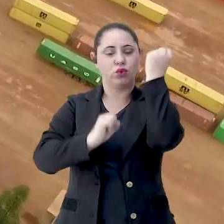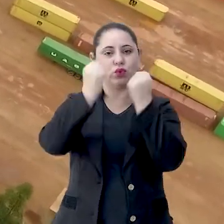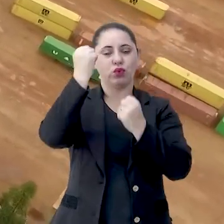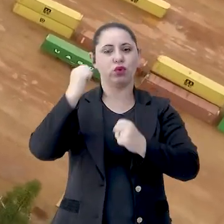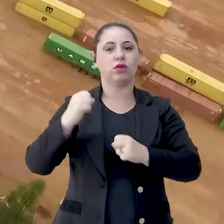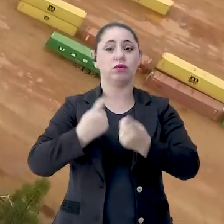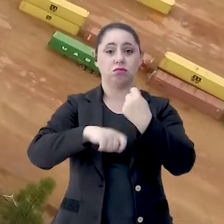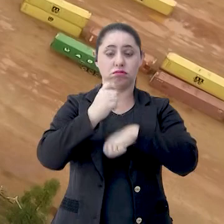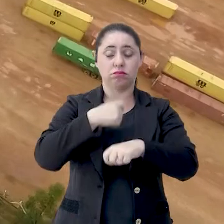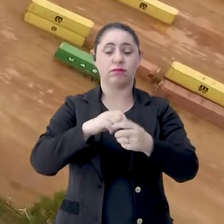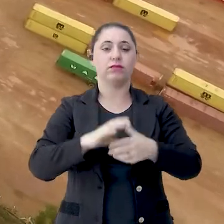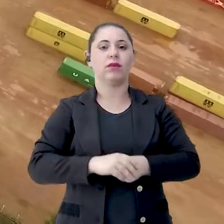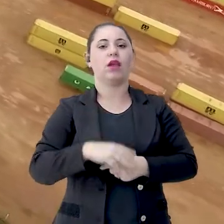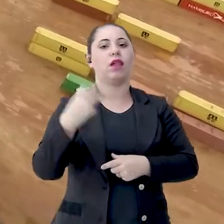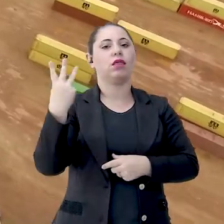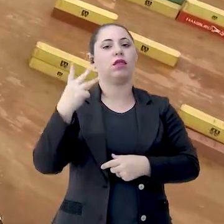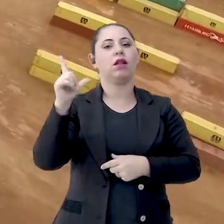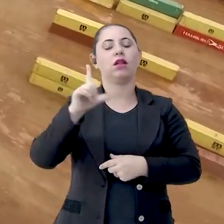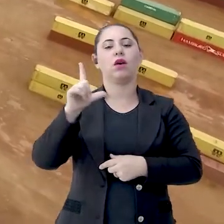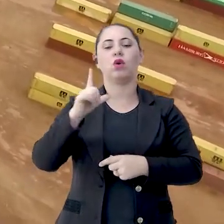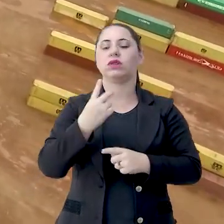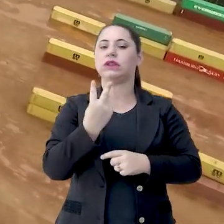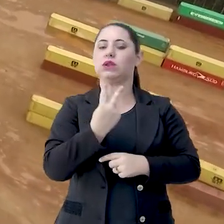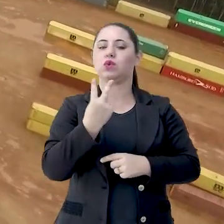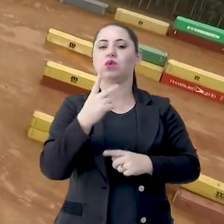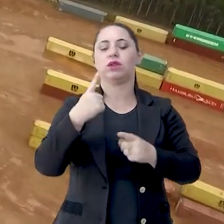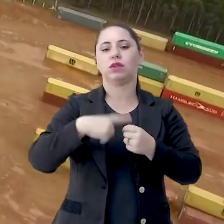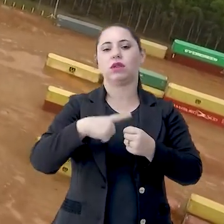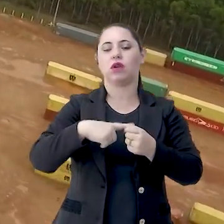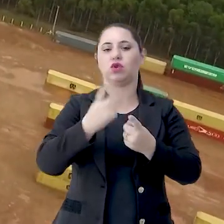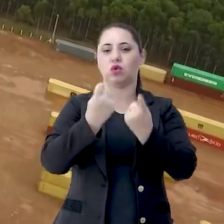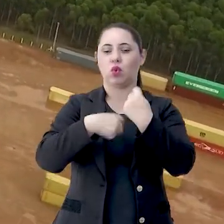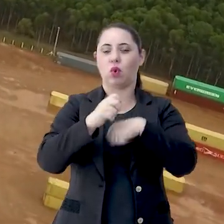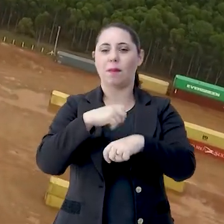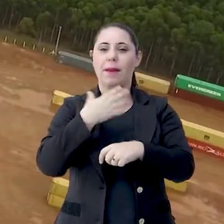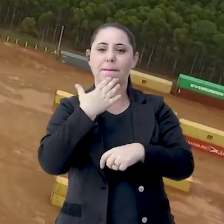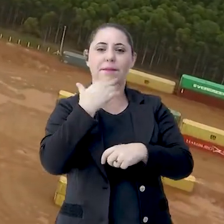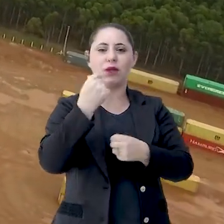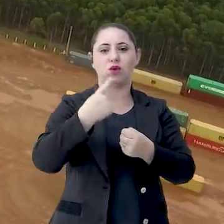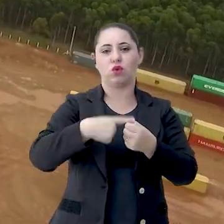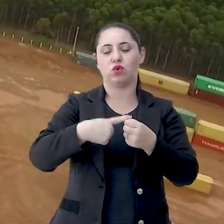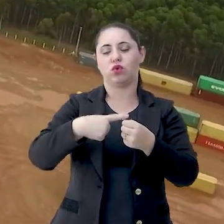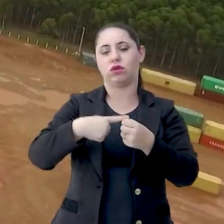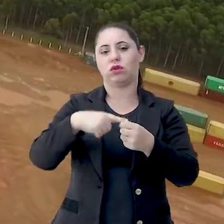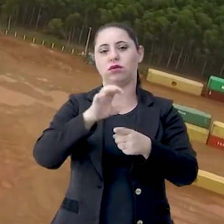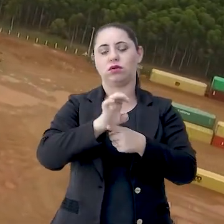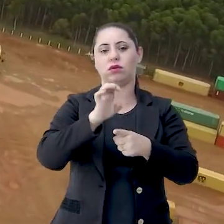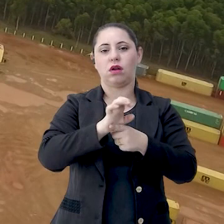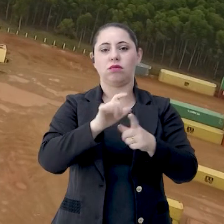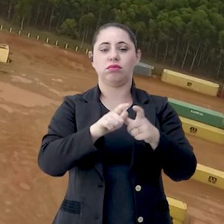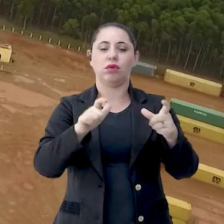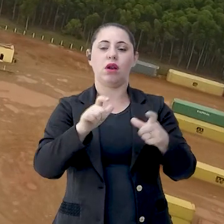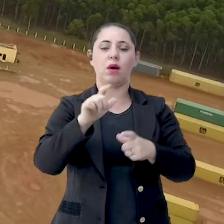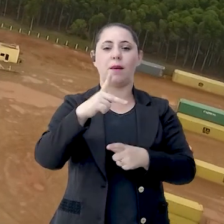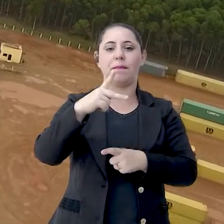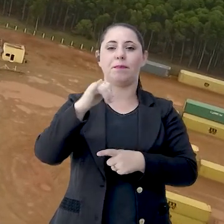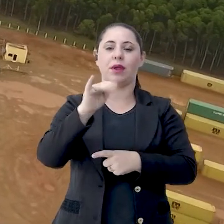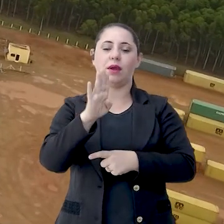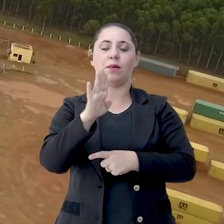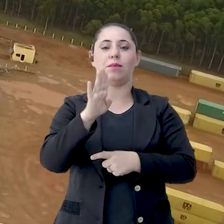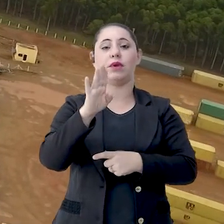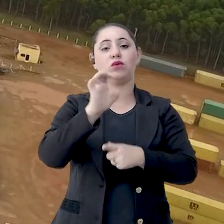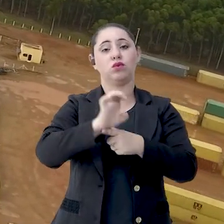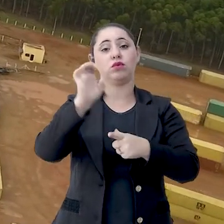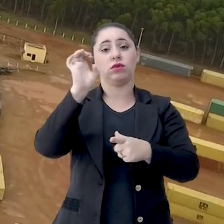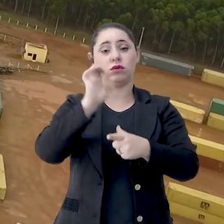estado, de mais de 86 milhões de reais. Foi apontada pela revista Exame como um dos